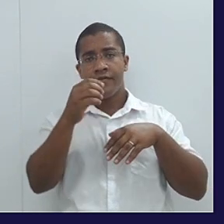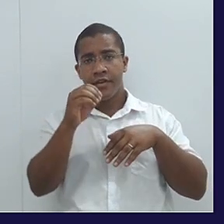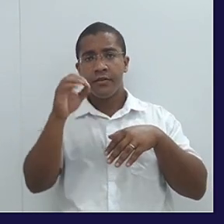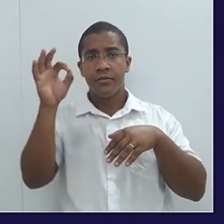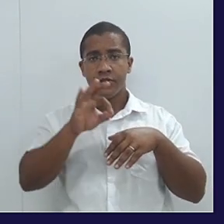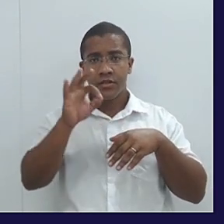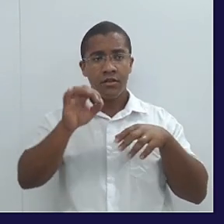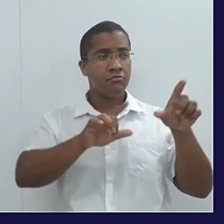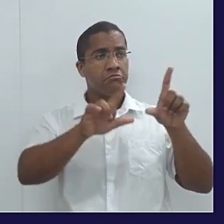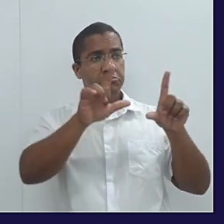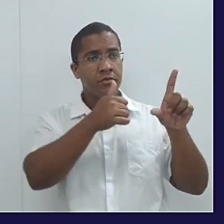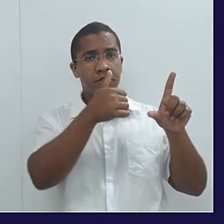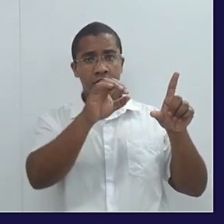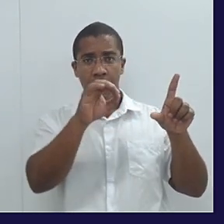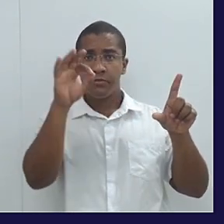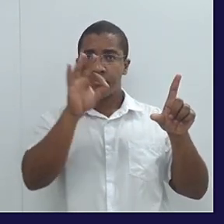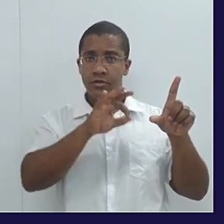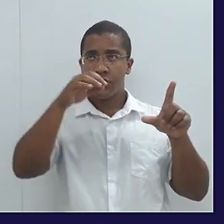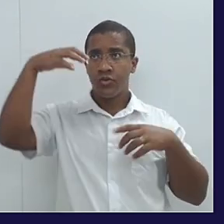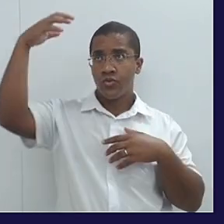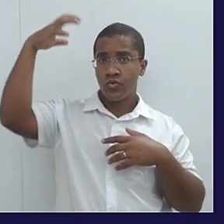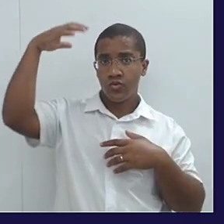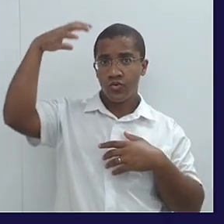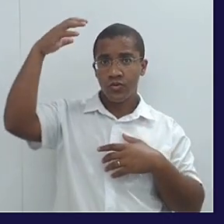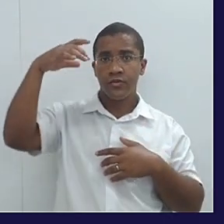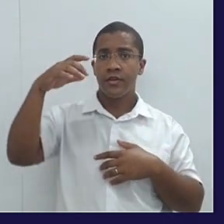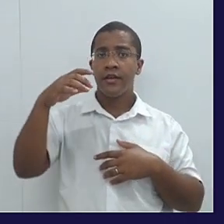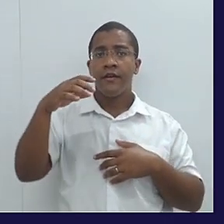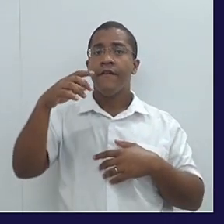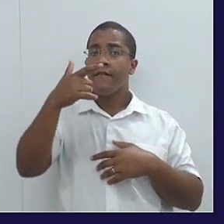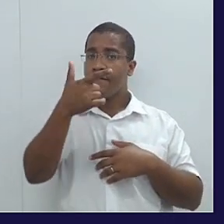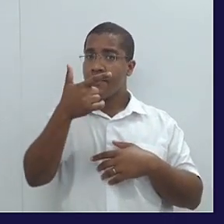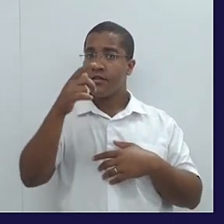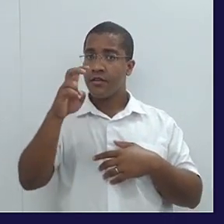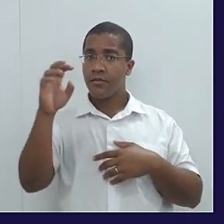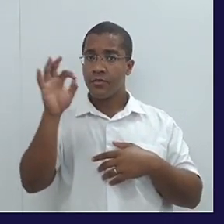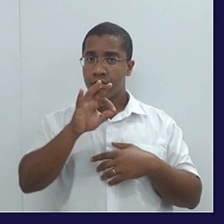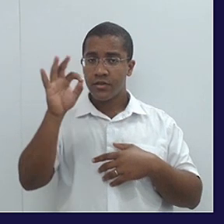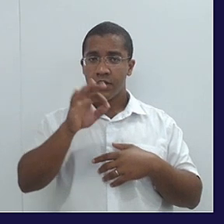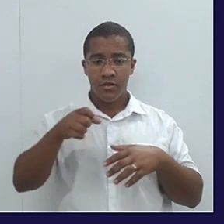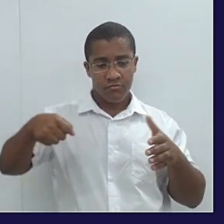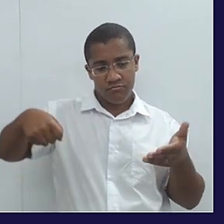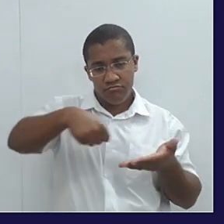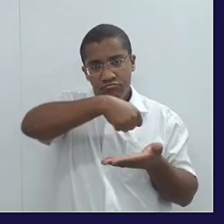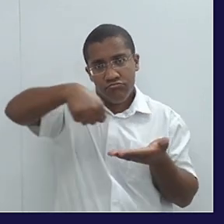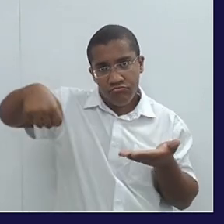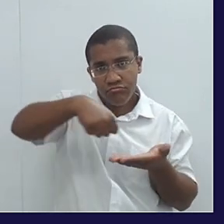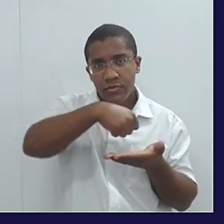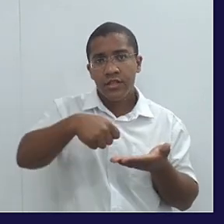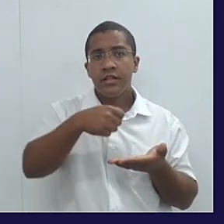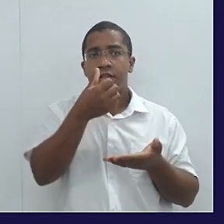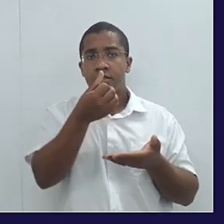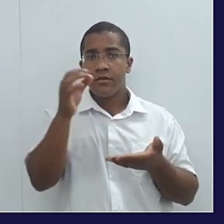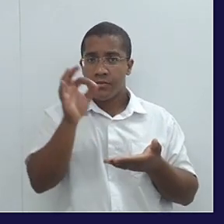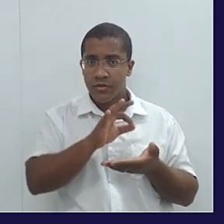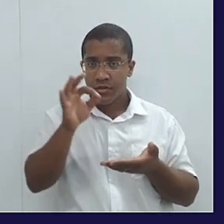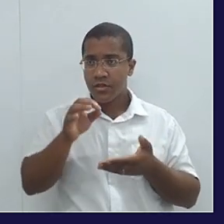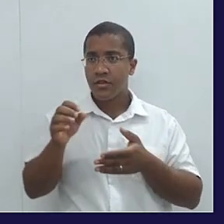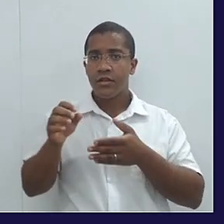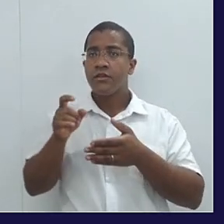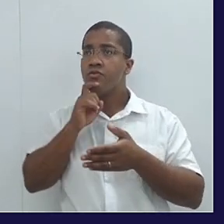a televisão 10%, o chuveiro elétrico 25%, o ferro elétrico